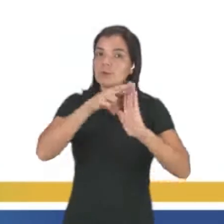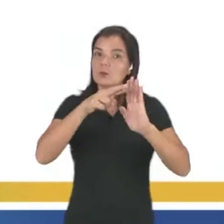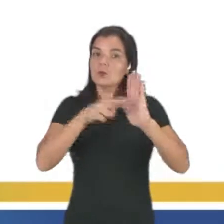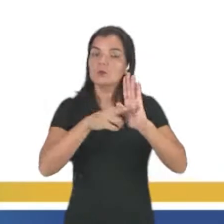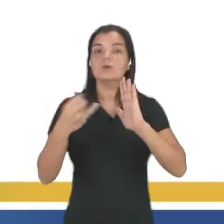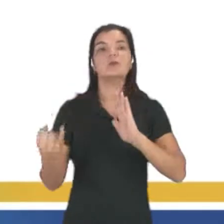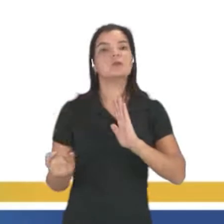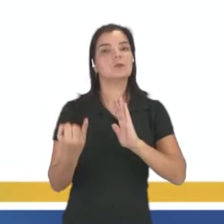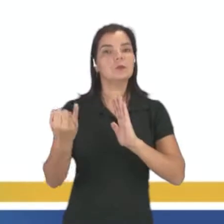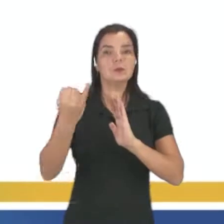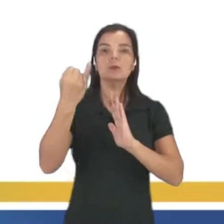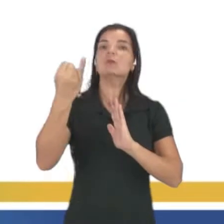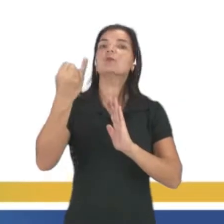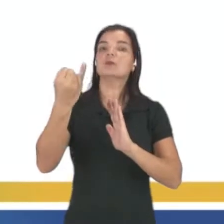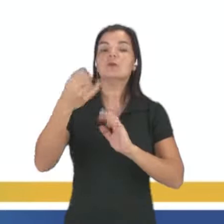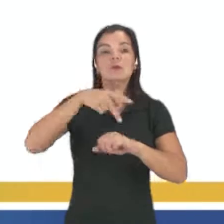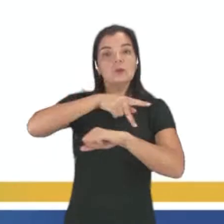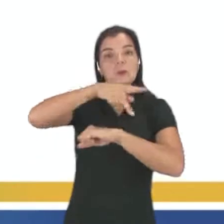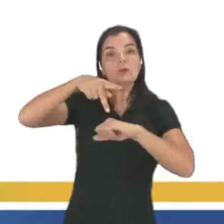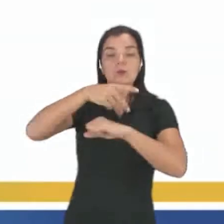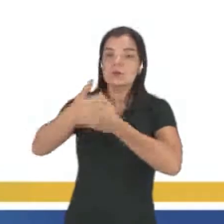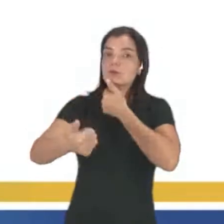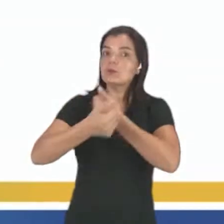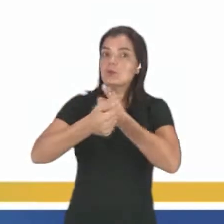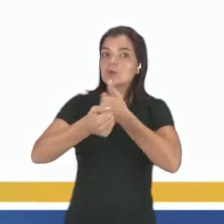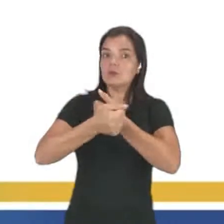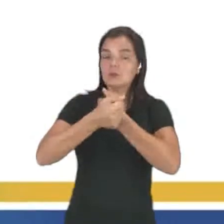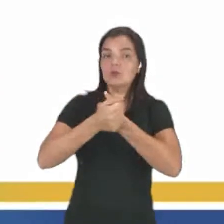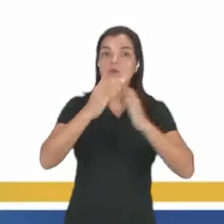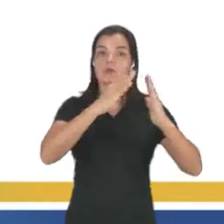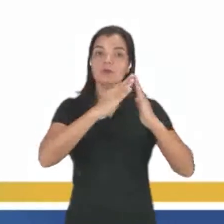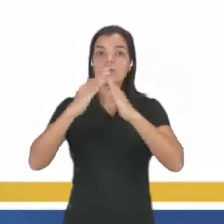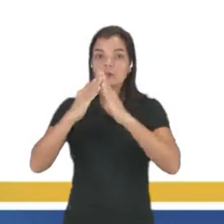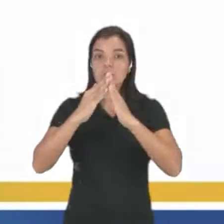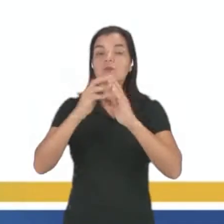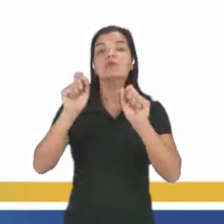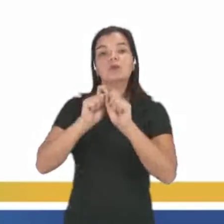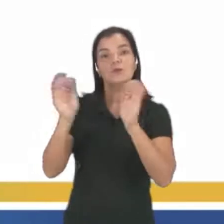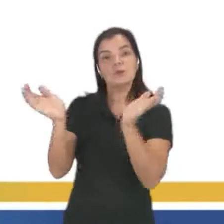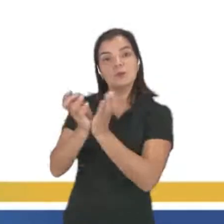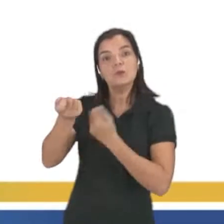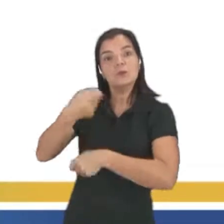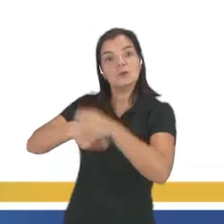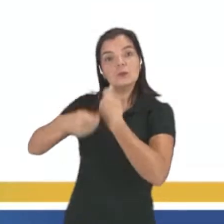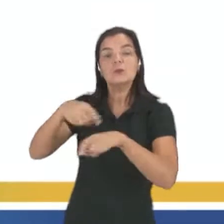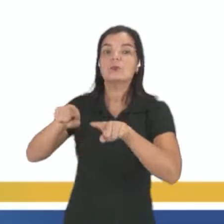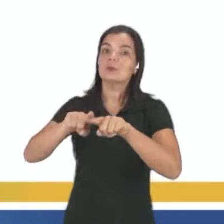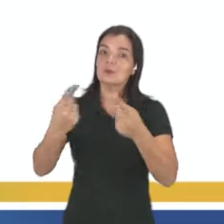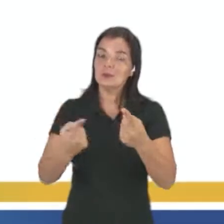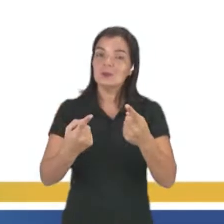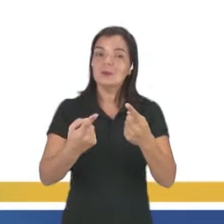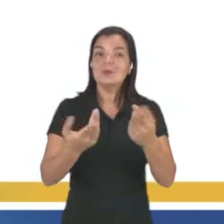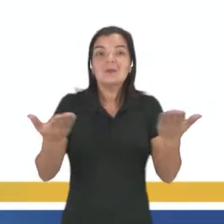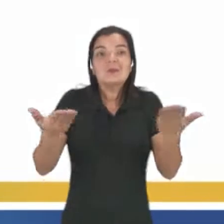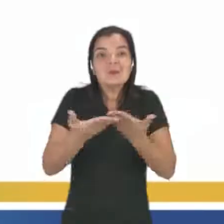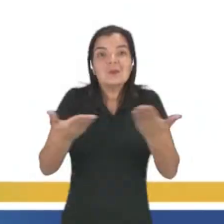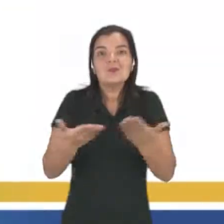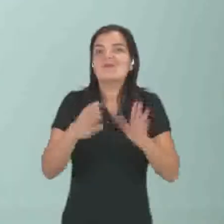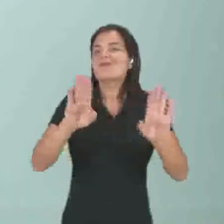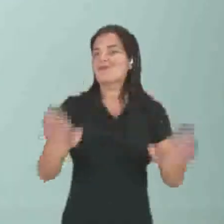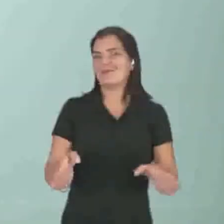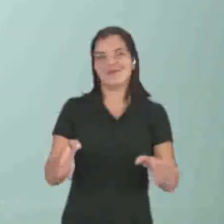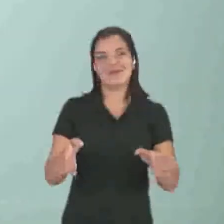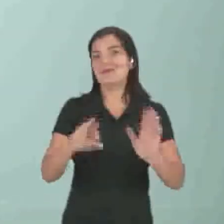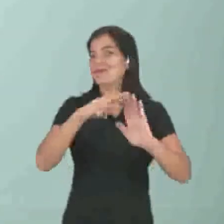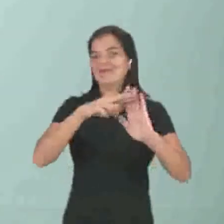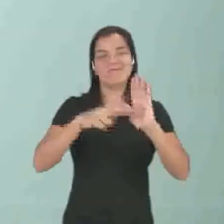muito importante de que os países que estão próximos, são vizinhos, possam fazer um bloco. Agora, nos tempos atuais, isso já não é